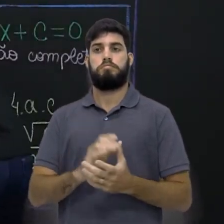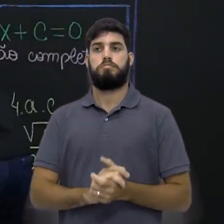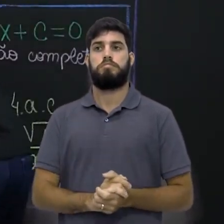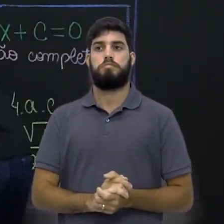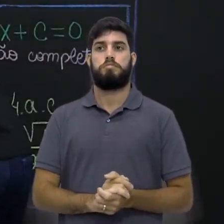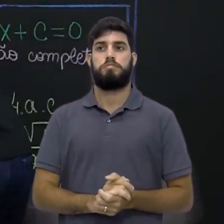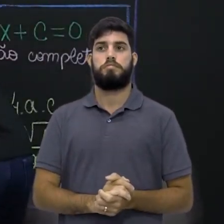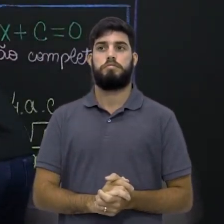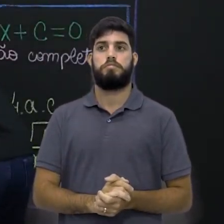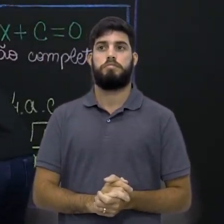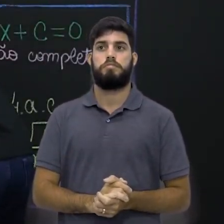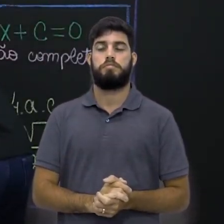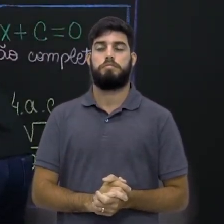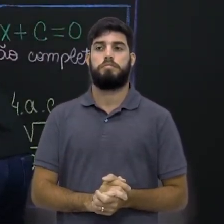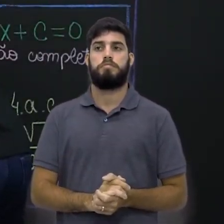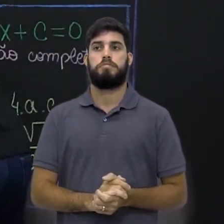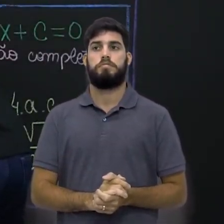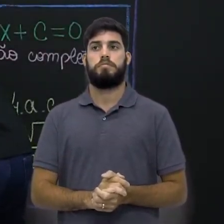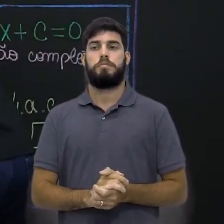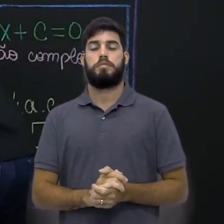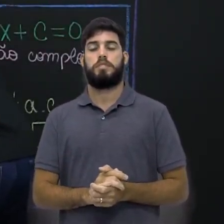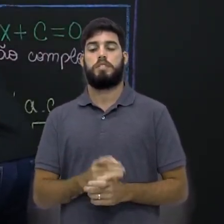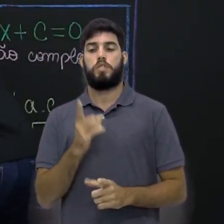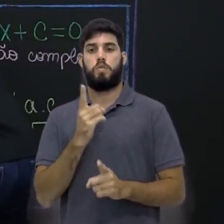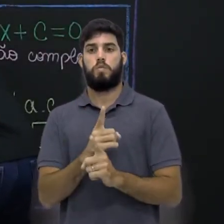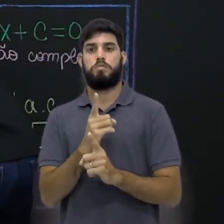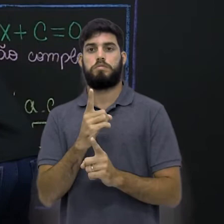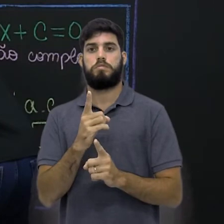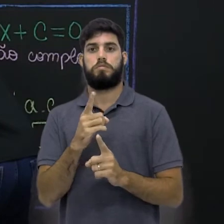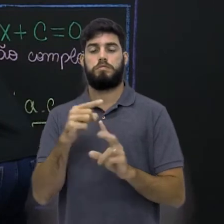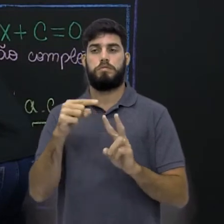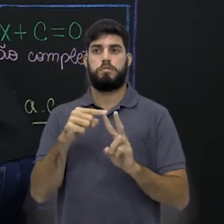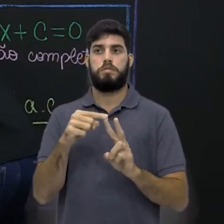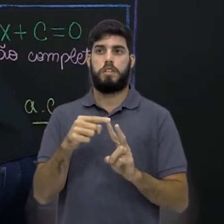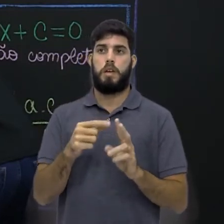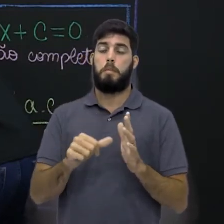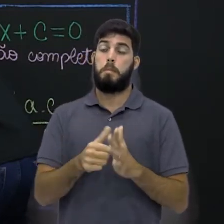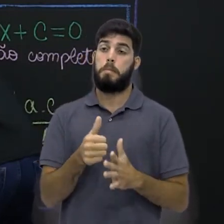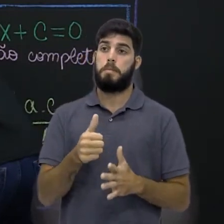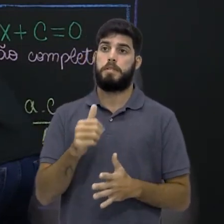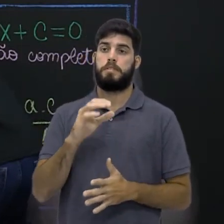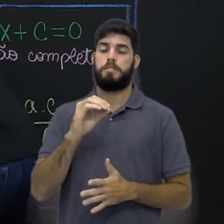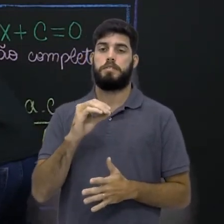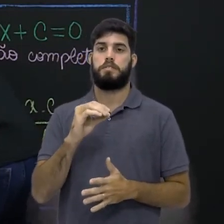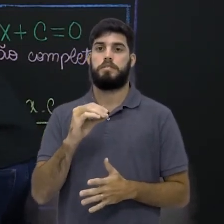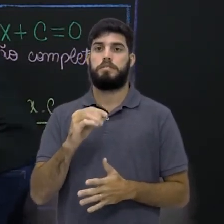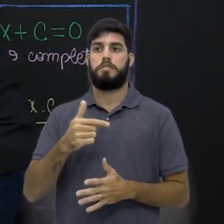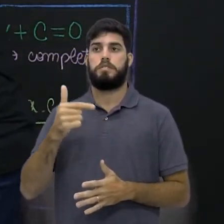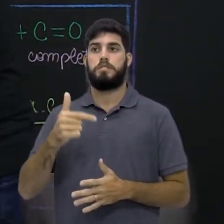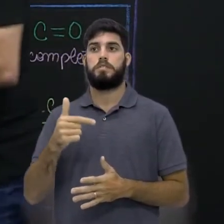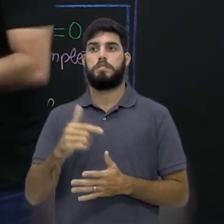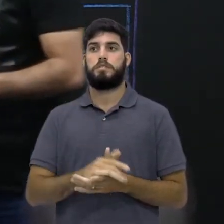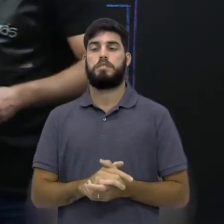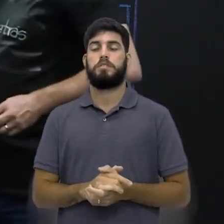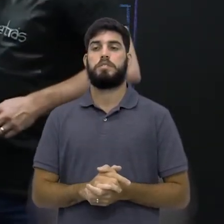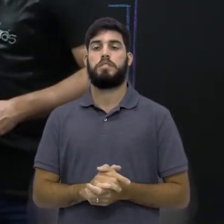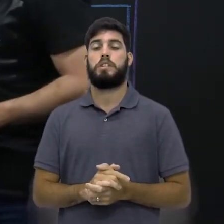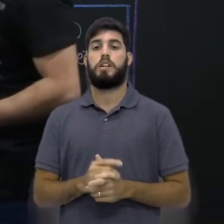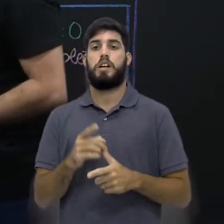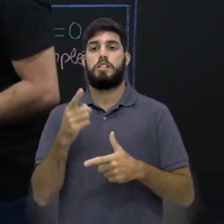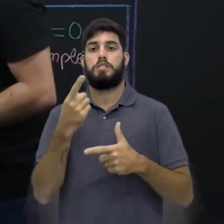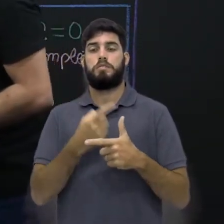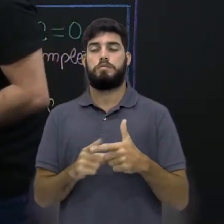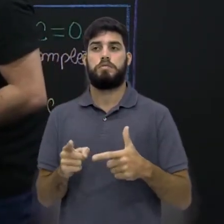só, para de repente achar as raízes, a primeira delas vai ser zero, e a segunda delas eu vou ter a